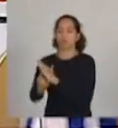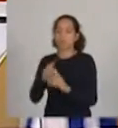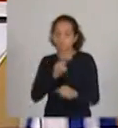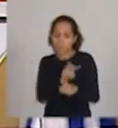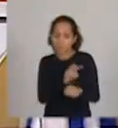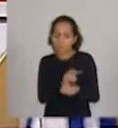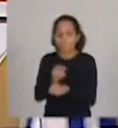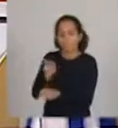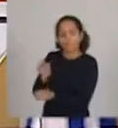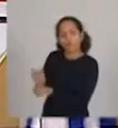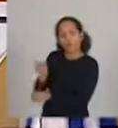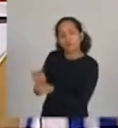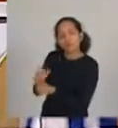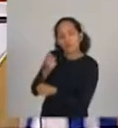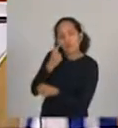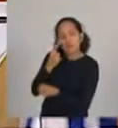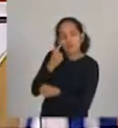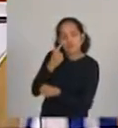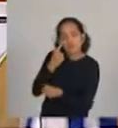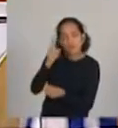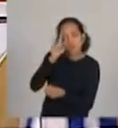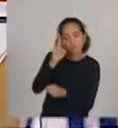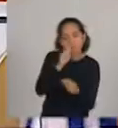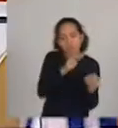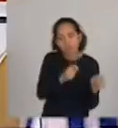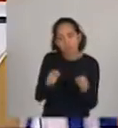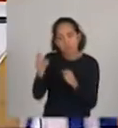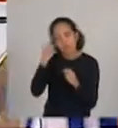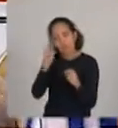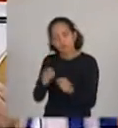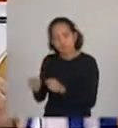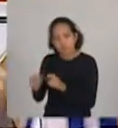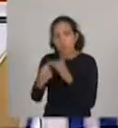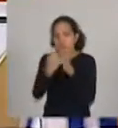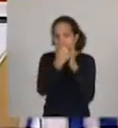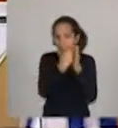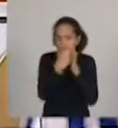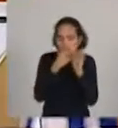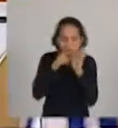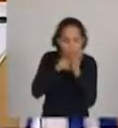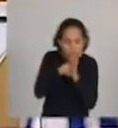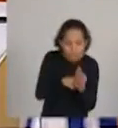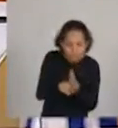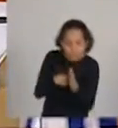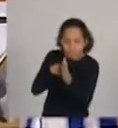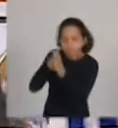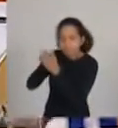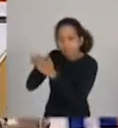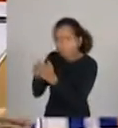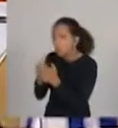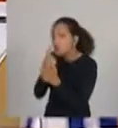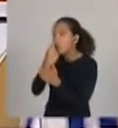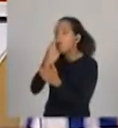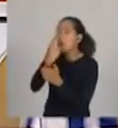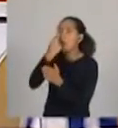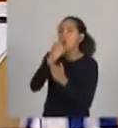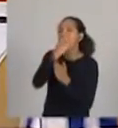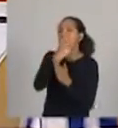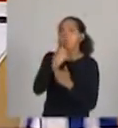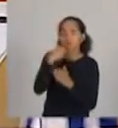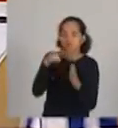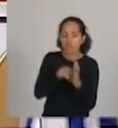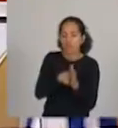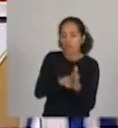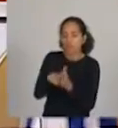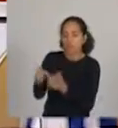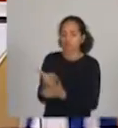já foi coletado os exames, mais uma vez, neste suspeito e no motorista, e